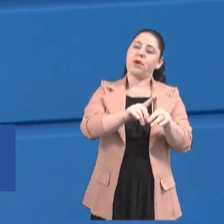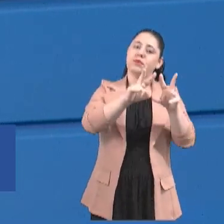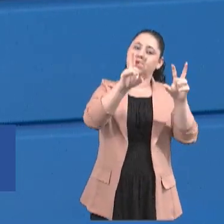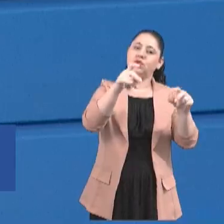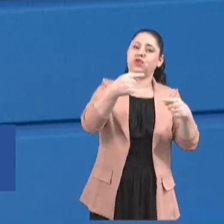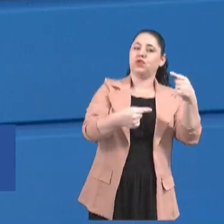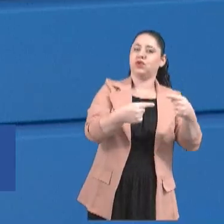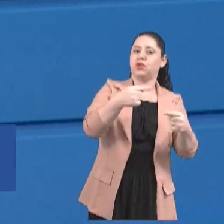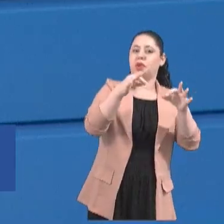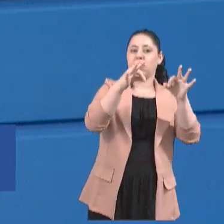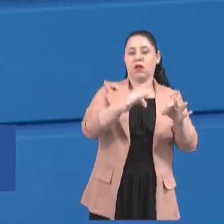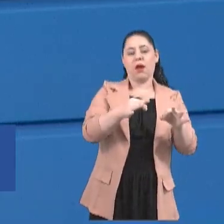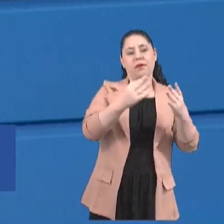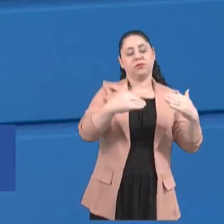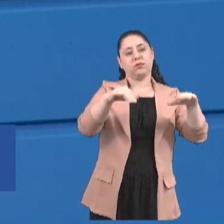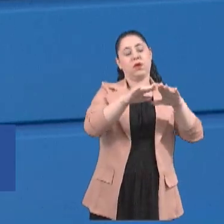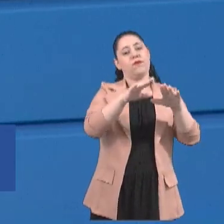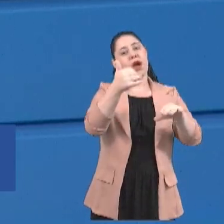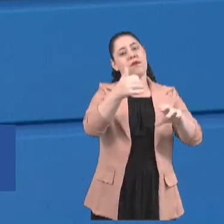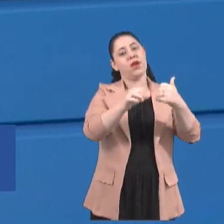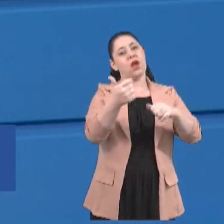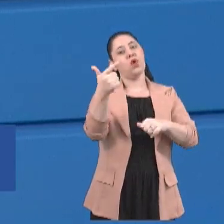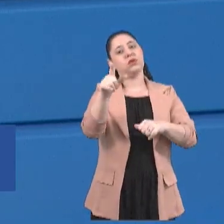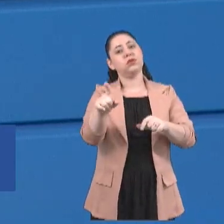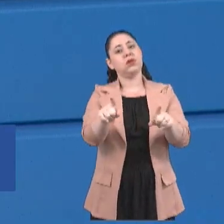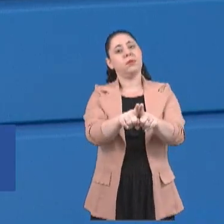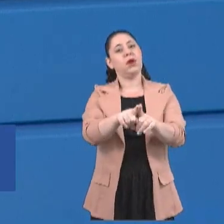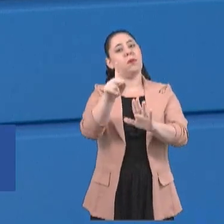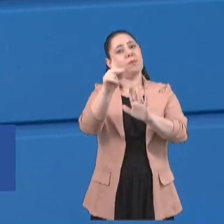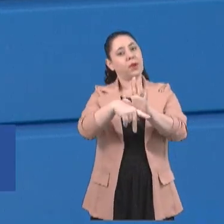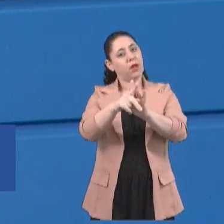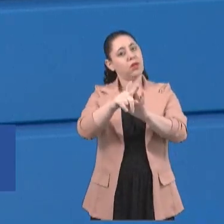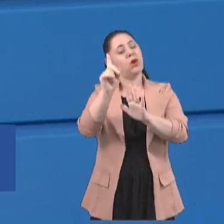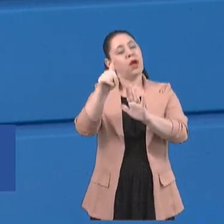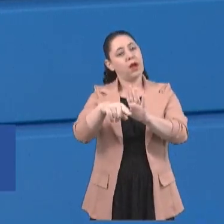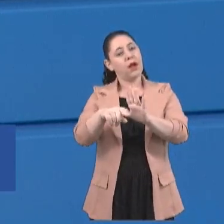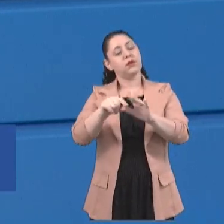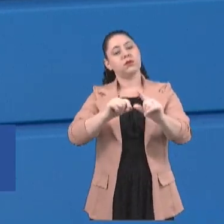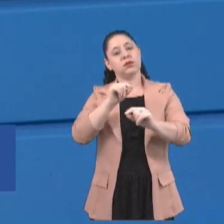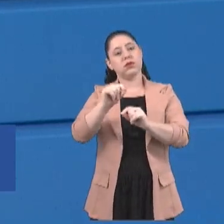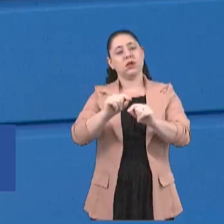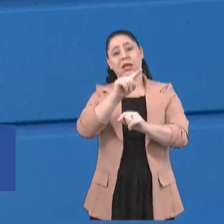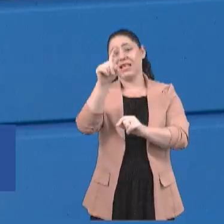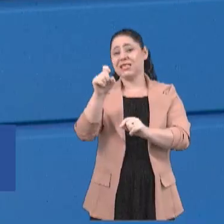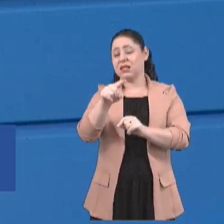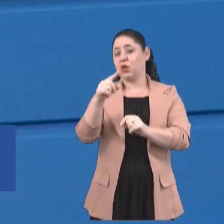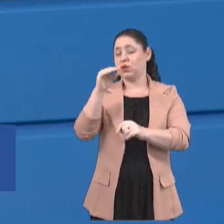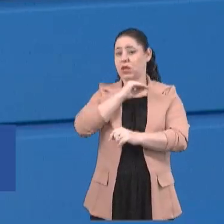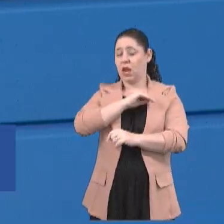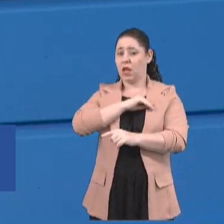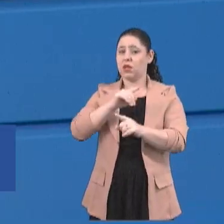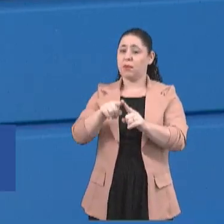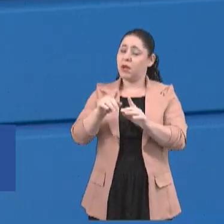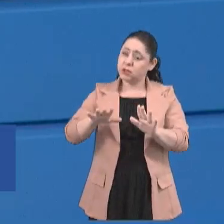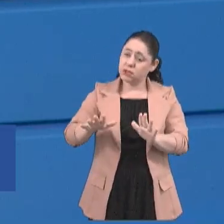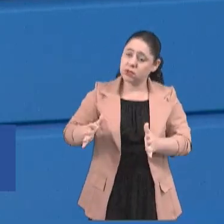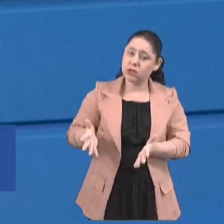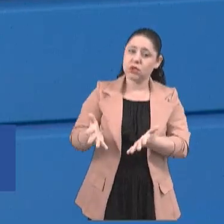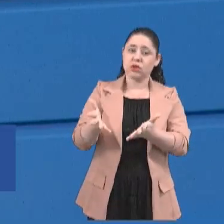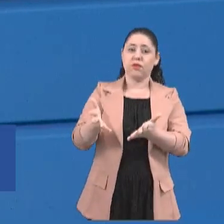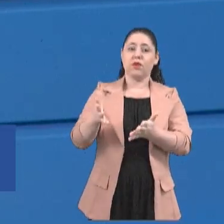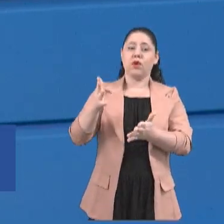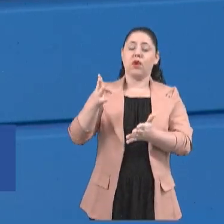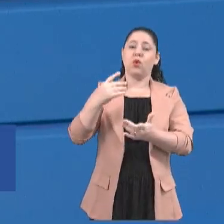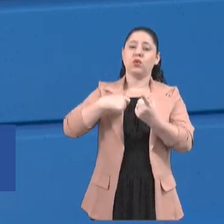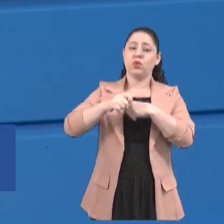e que a gente precisa realmente rever todo esse plano, né? A questão salarial, mas também de incentivo para